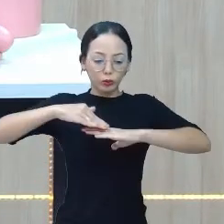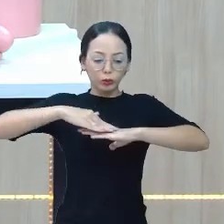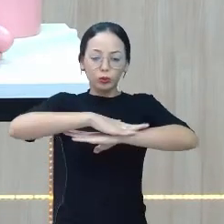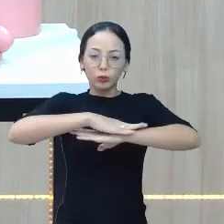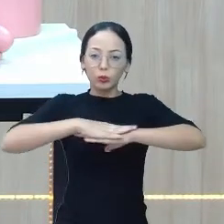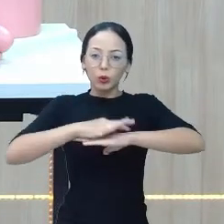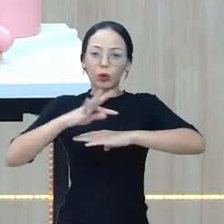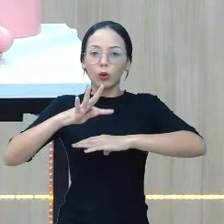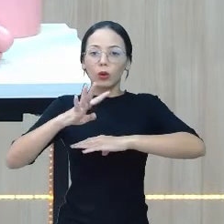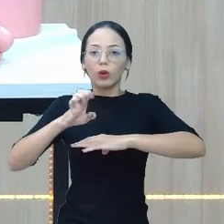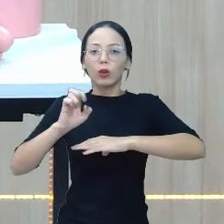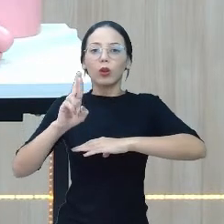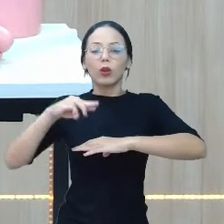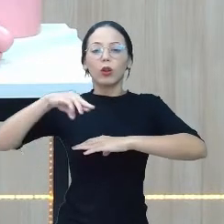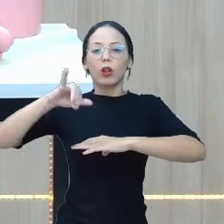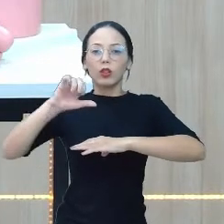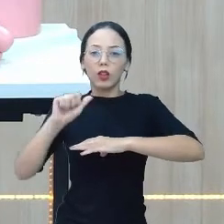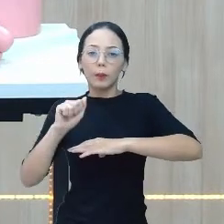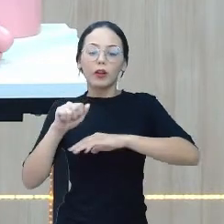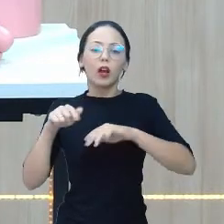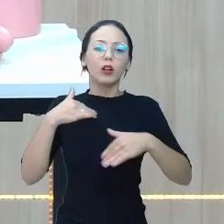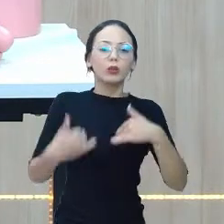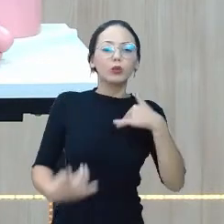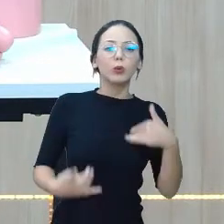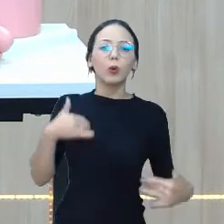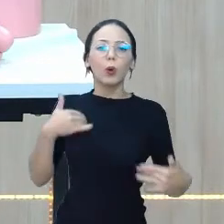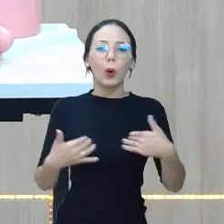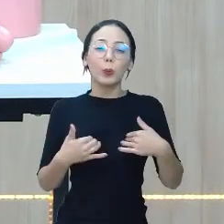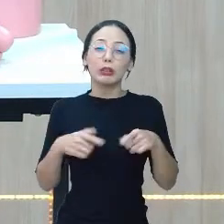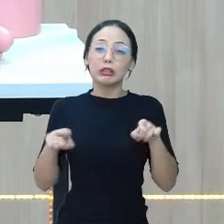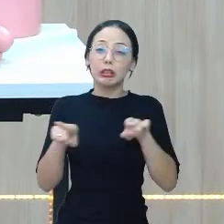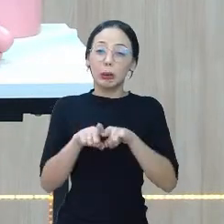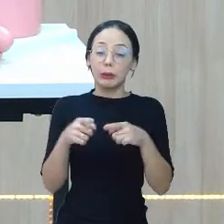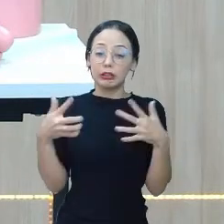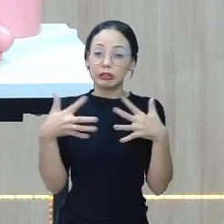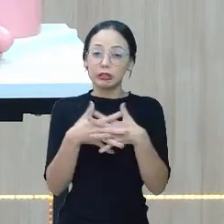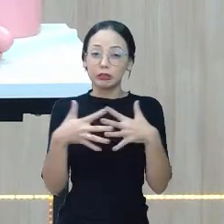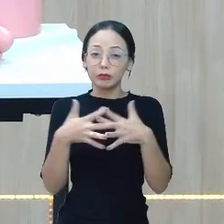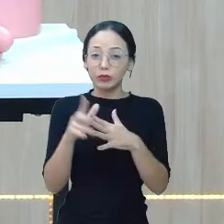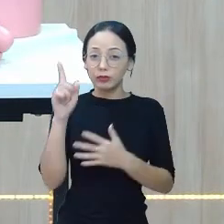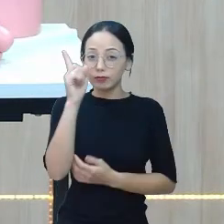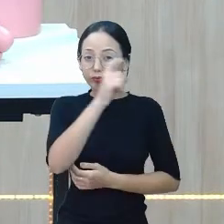corpo, mas em excesso ele vai trazer complicações como